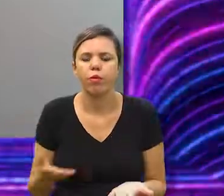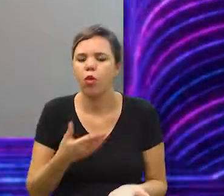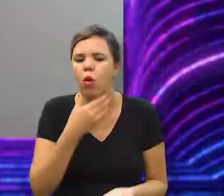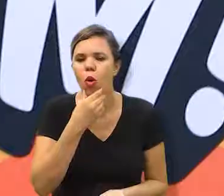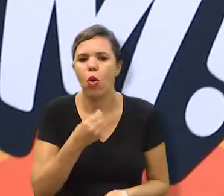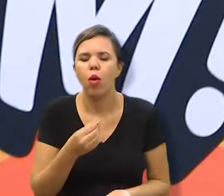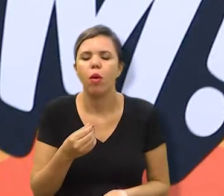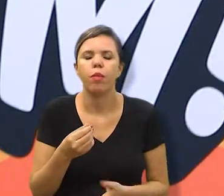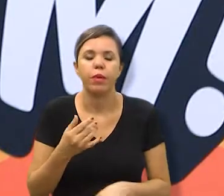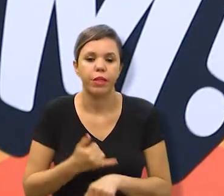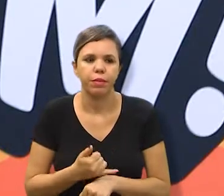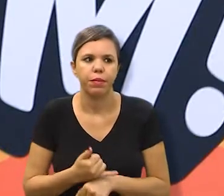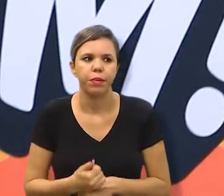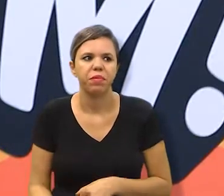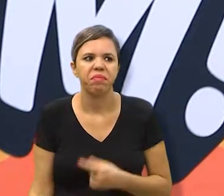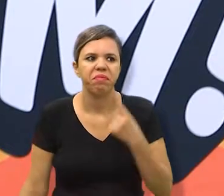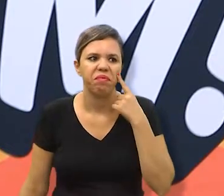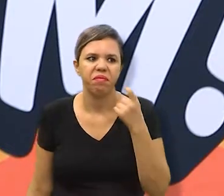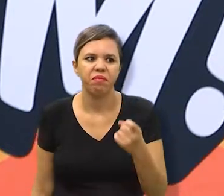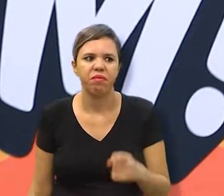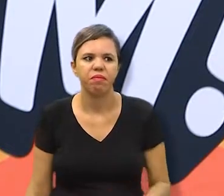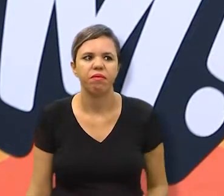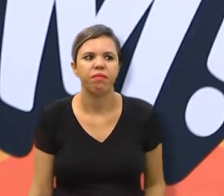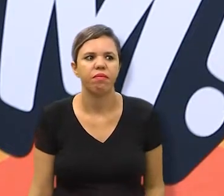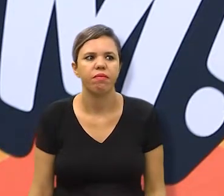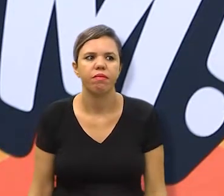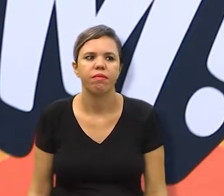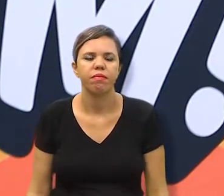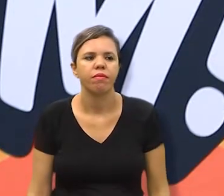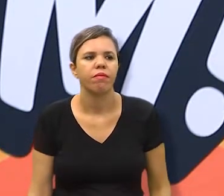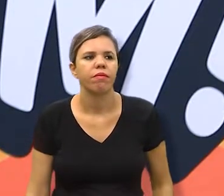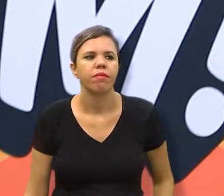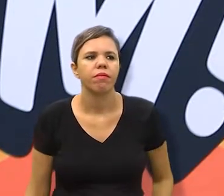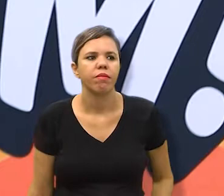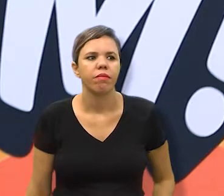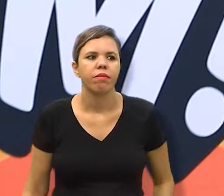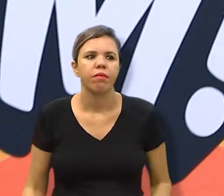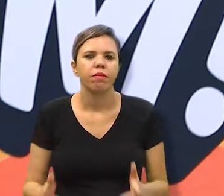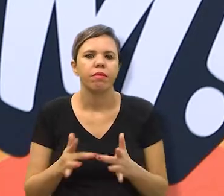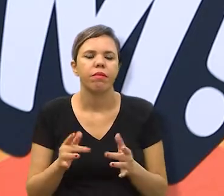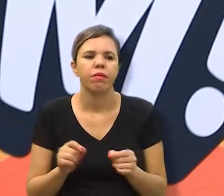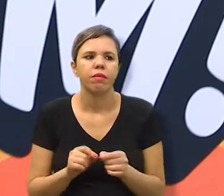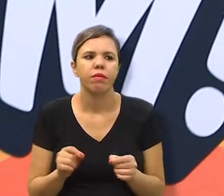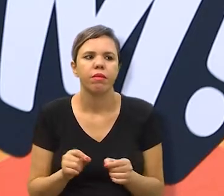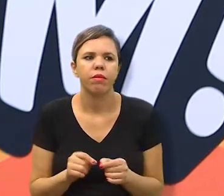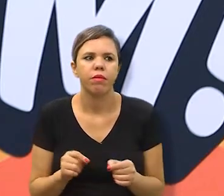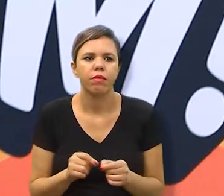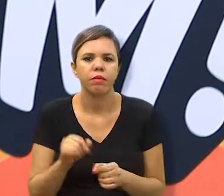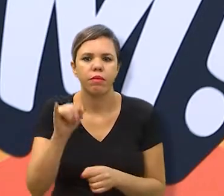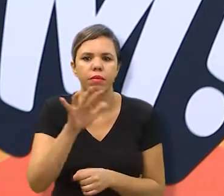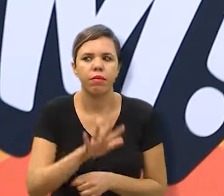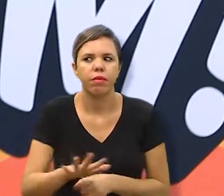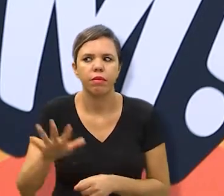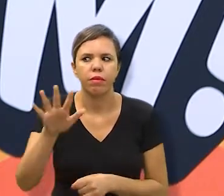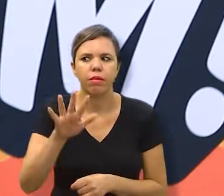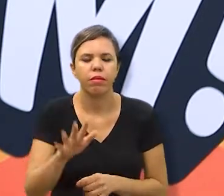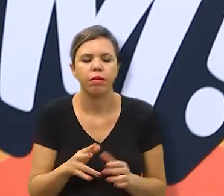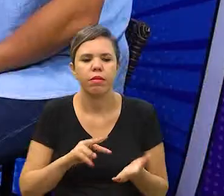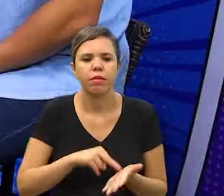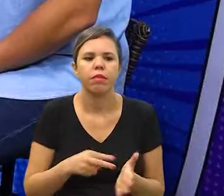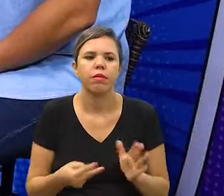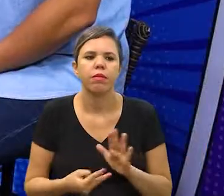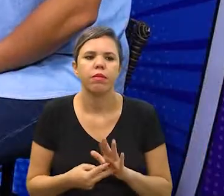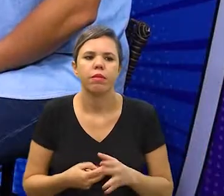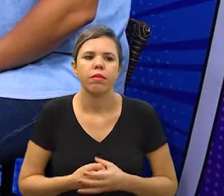Lata. É muito interessante essa ligação que vocês fazem entre a imagem e o